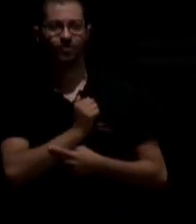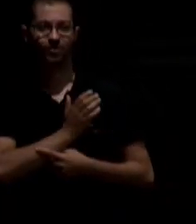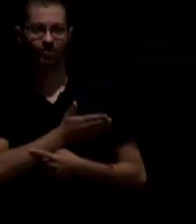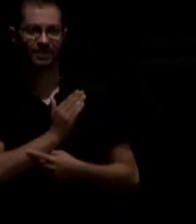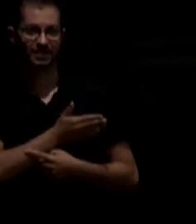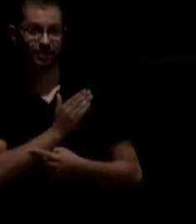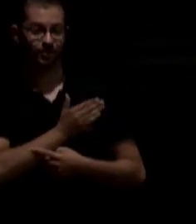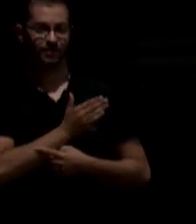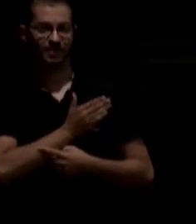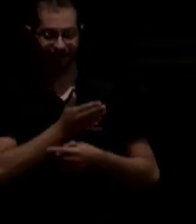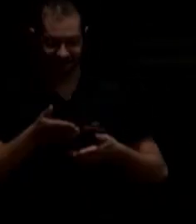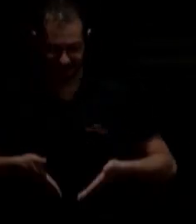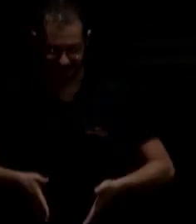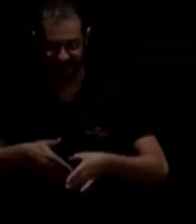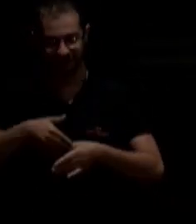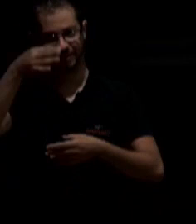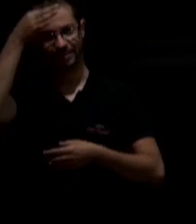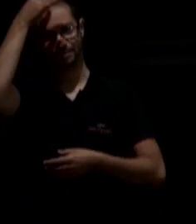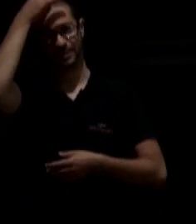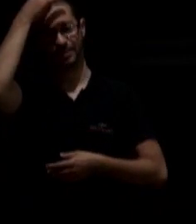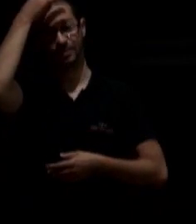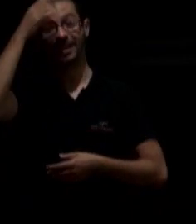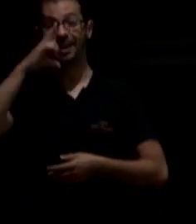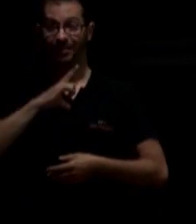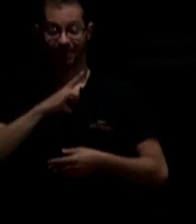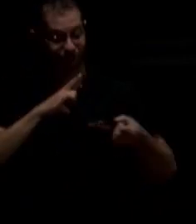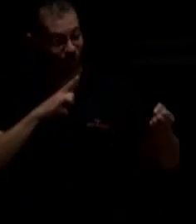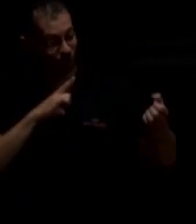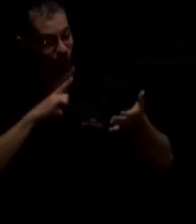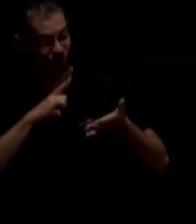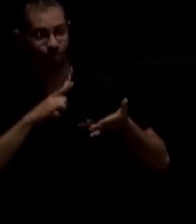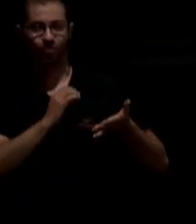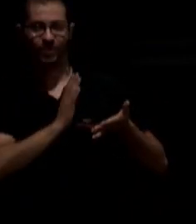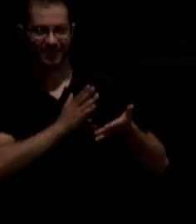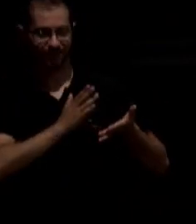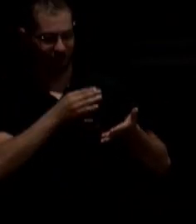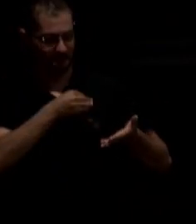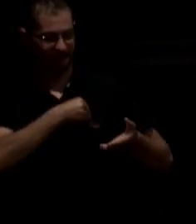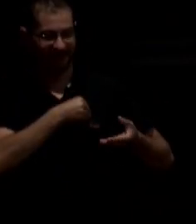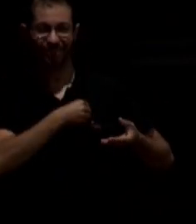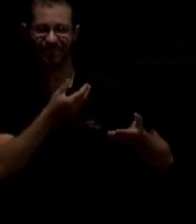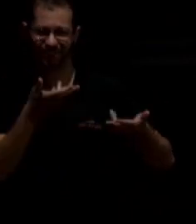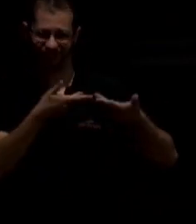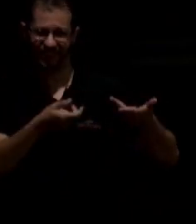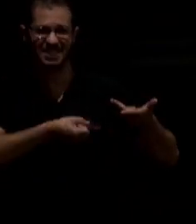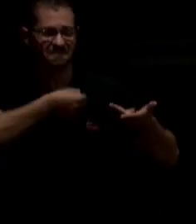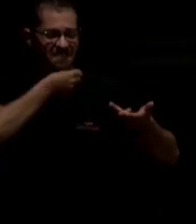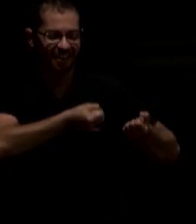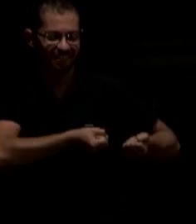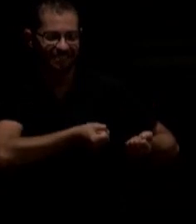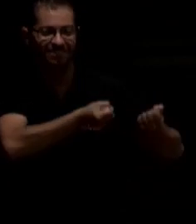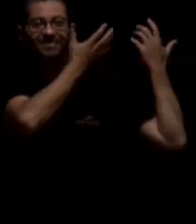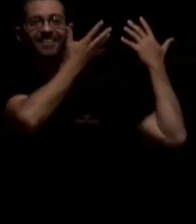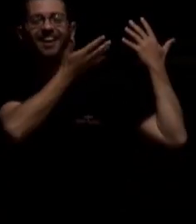ele nasceu de novo, ganhou um novo coração, e agora este ser com um novo coração